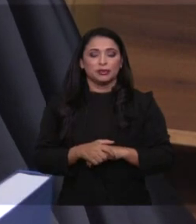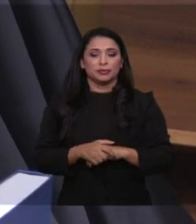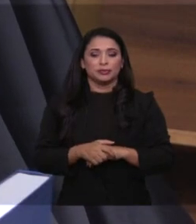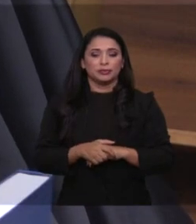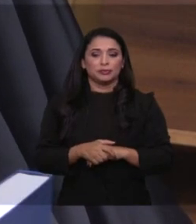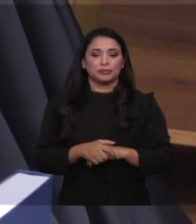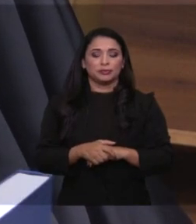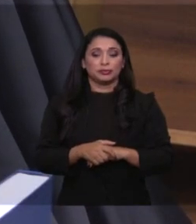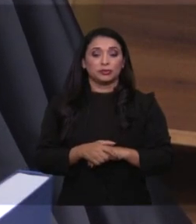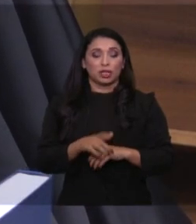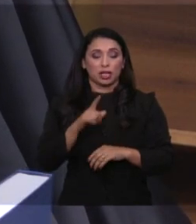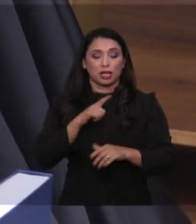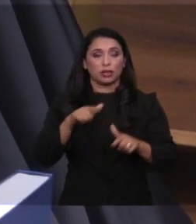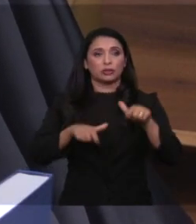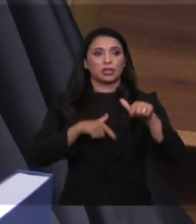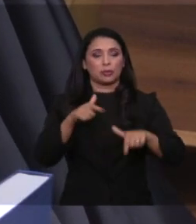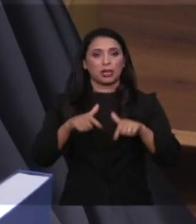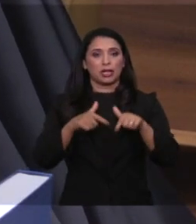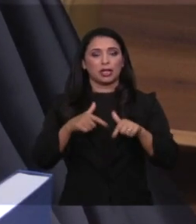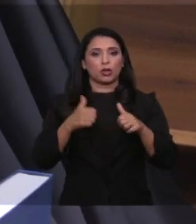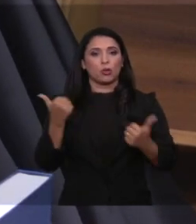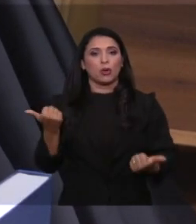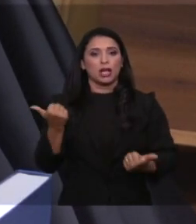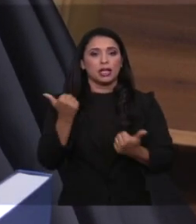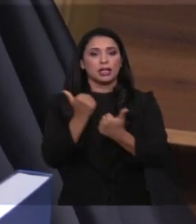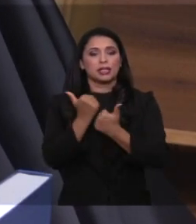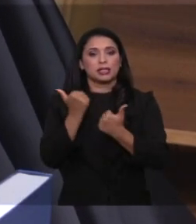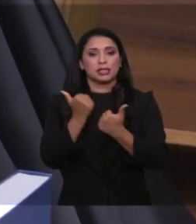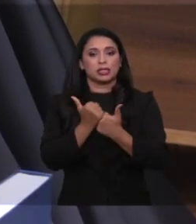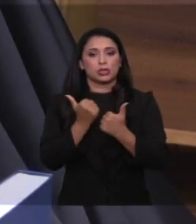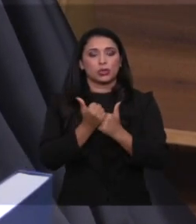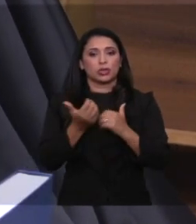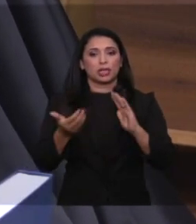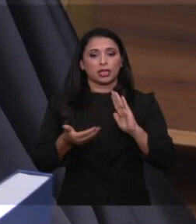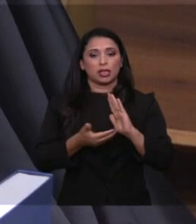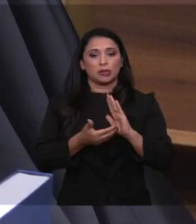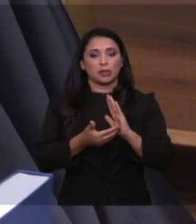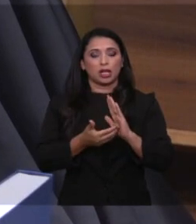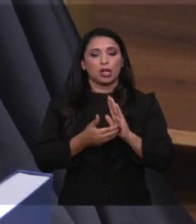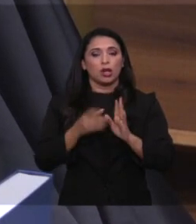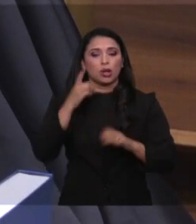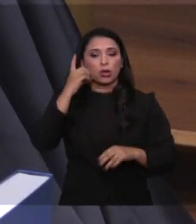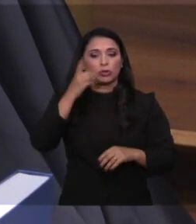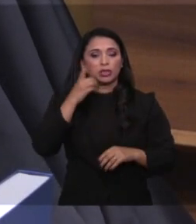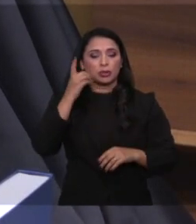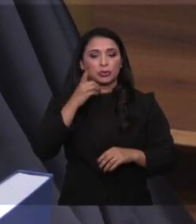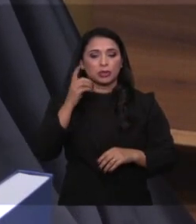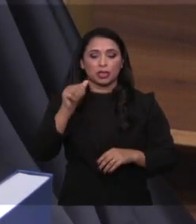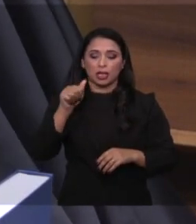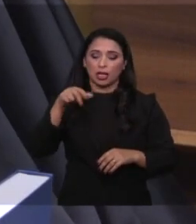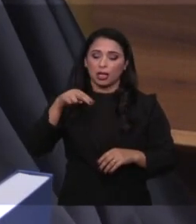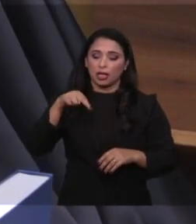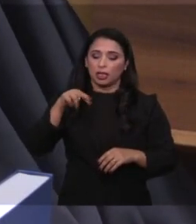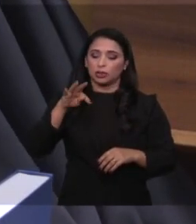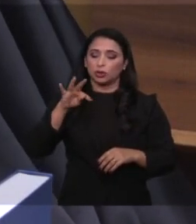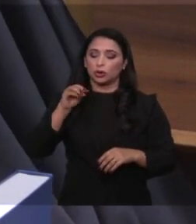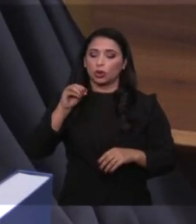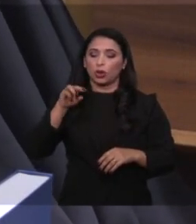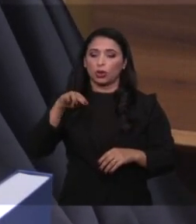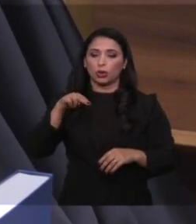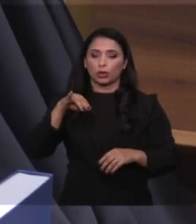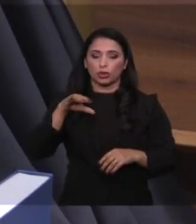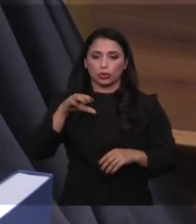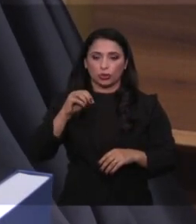como assessor da Câmara dos Deputados a assessorar o deputado Antônio Carlos Biscaia,